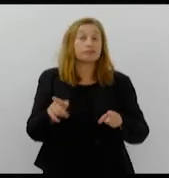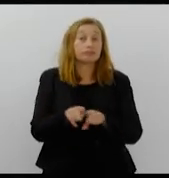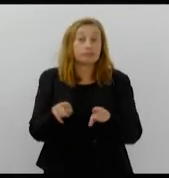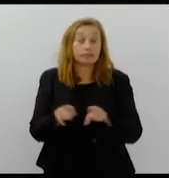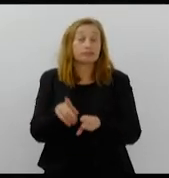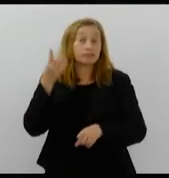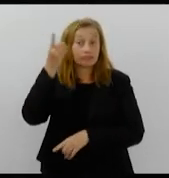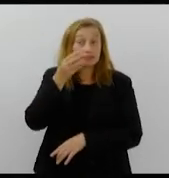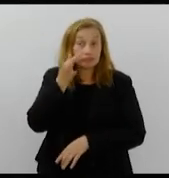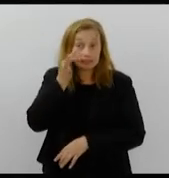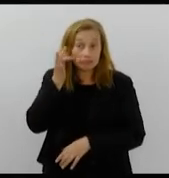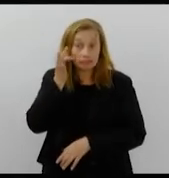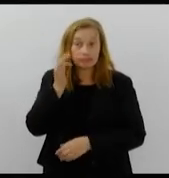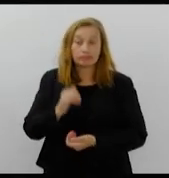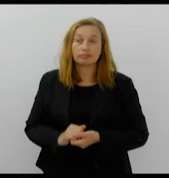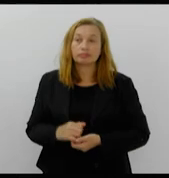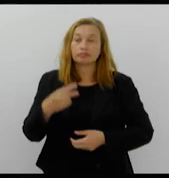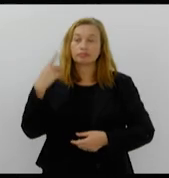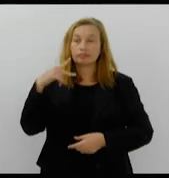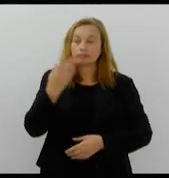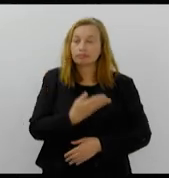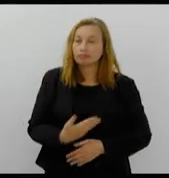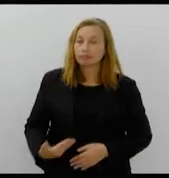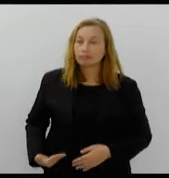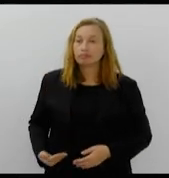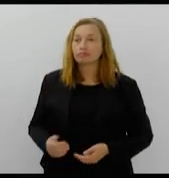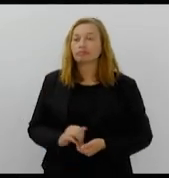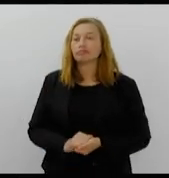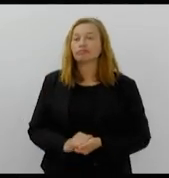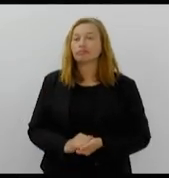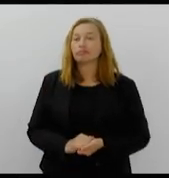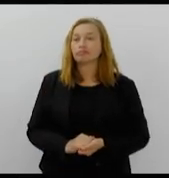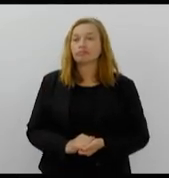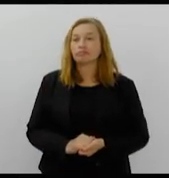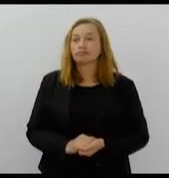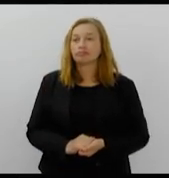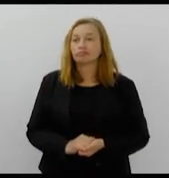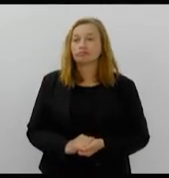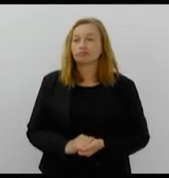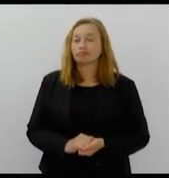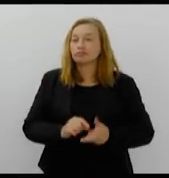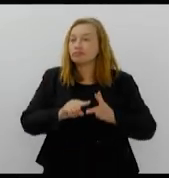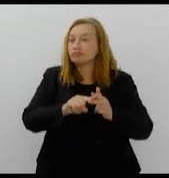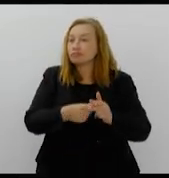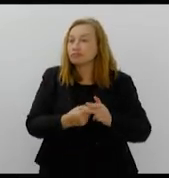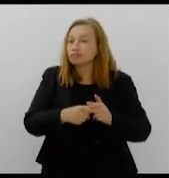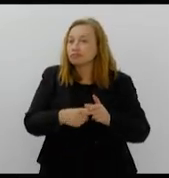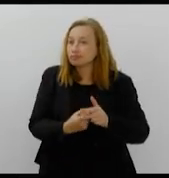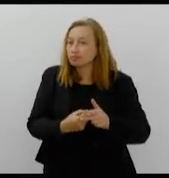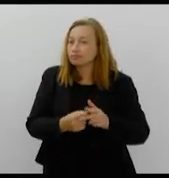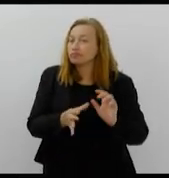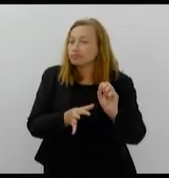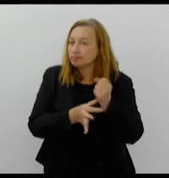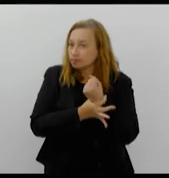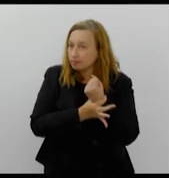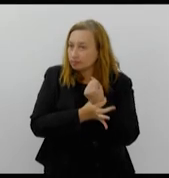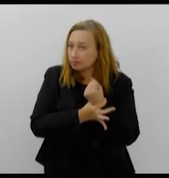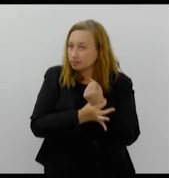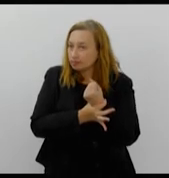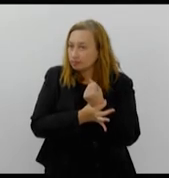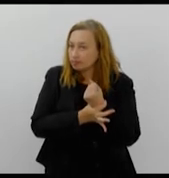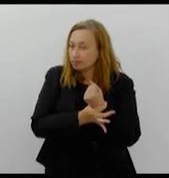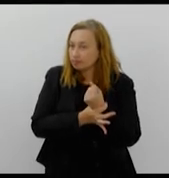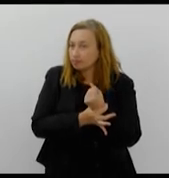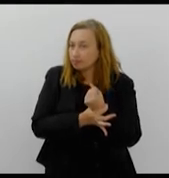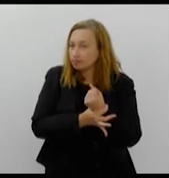deputado Flávio Serafini, políticas públicas que venham a corrigir e garantir